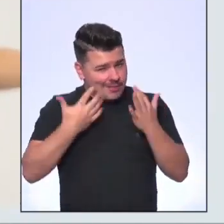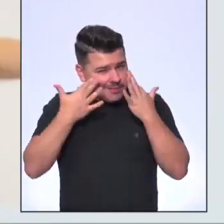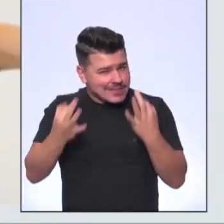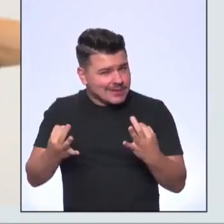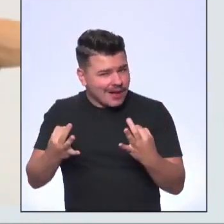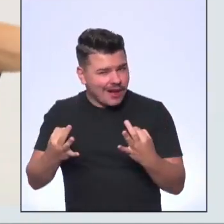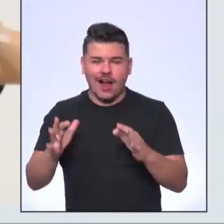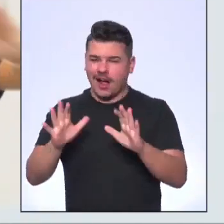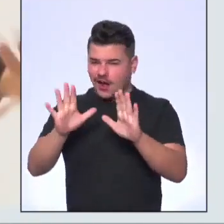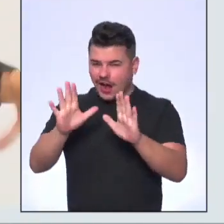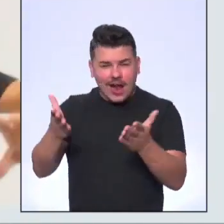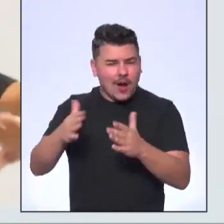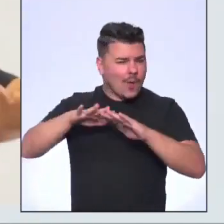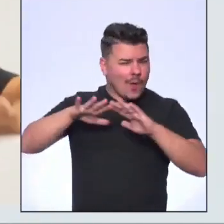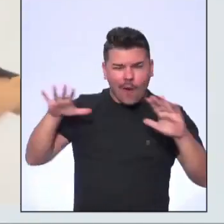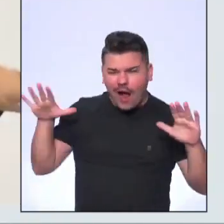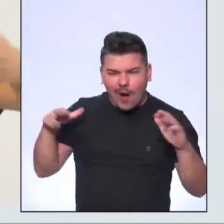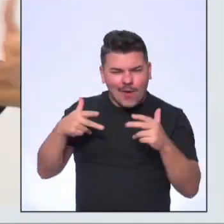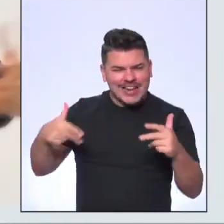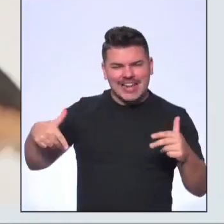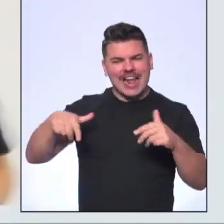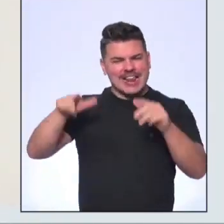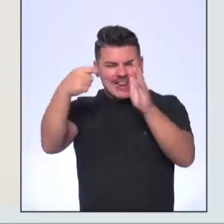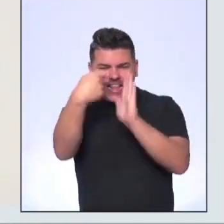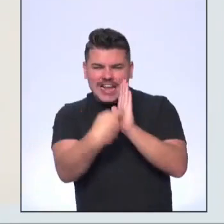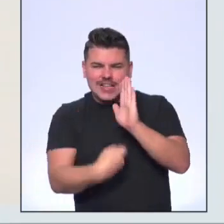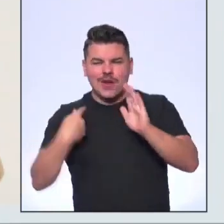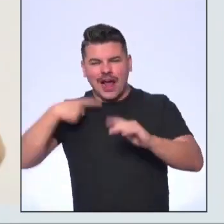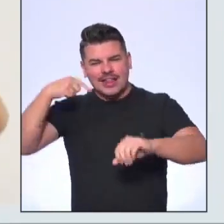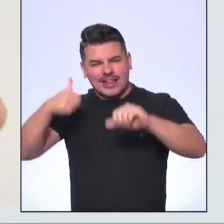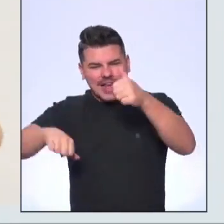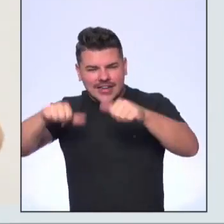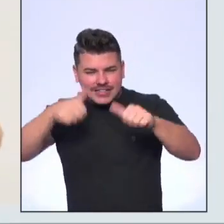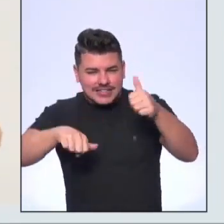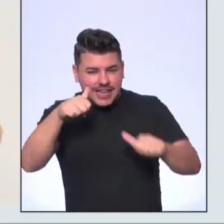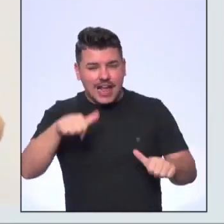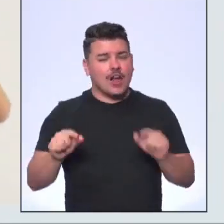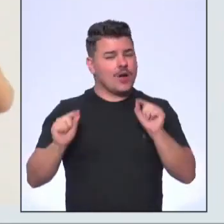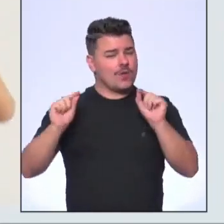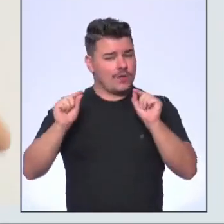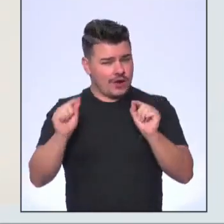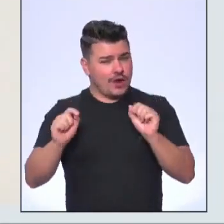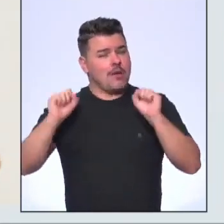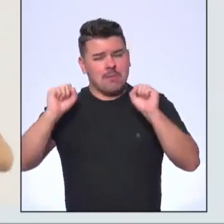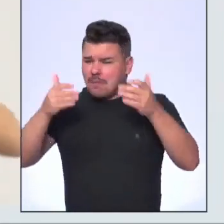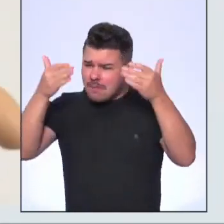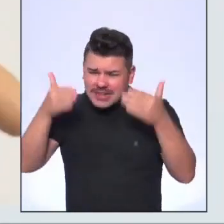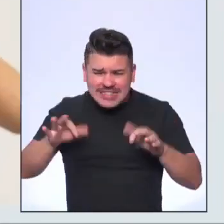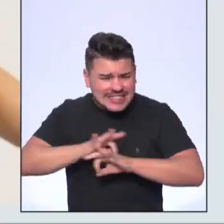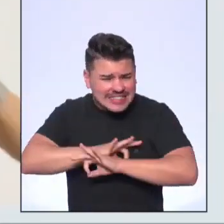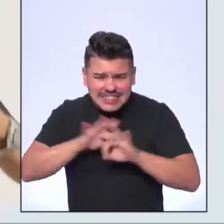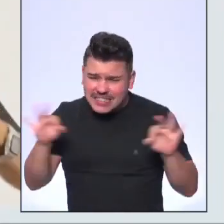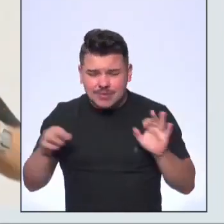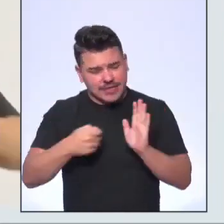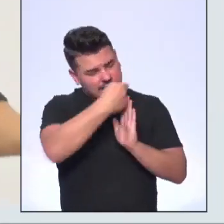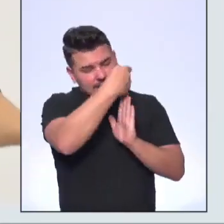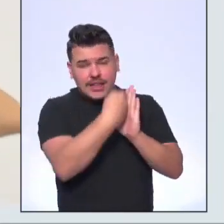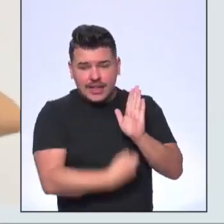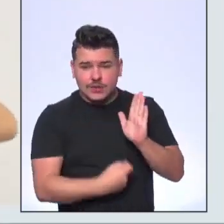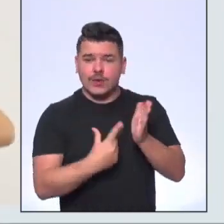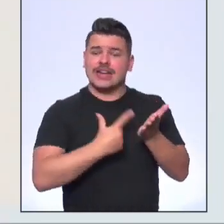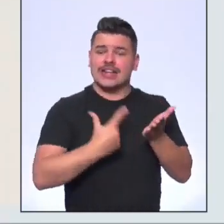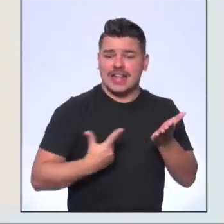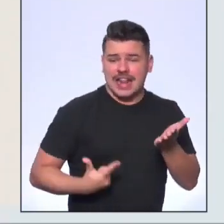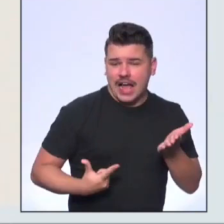Ó. Qualquer texto escrito que você vá analisar, ele é basicamente literário